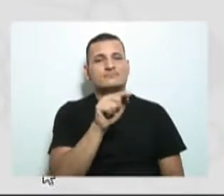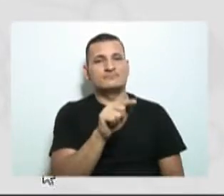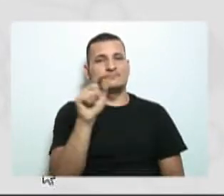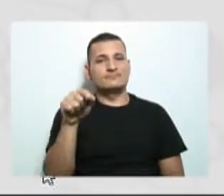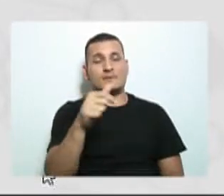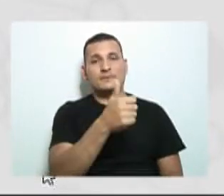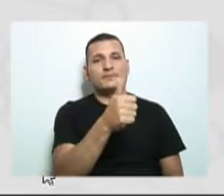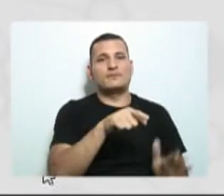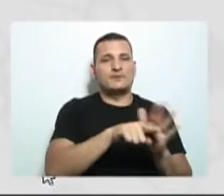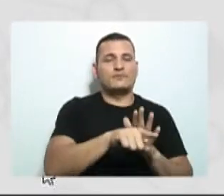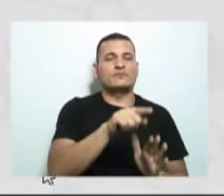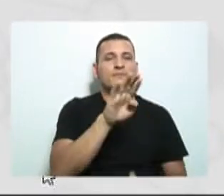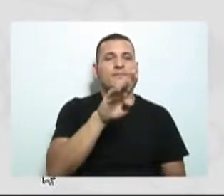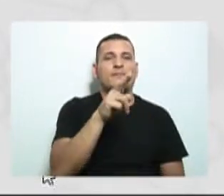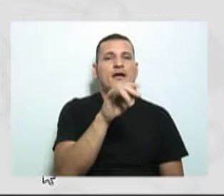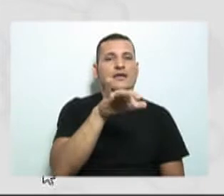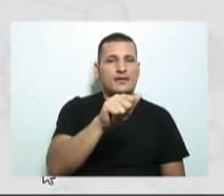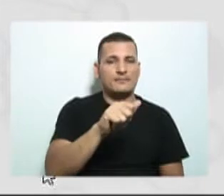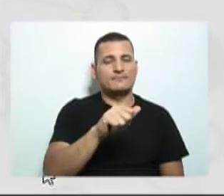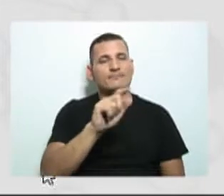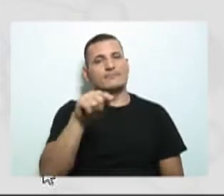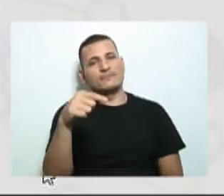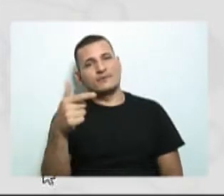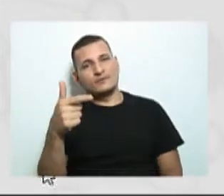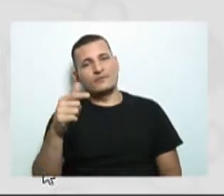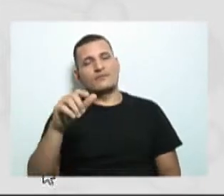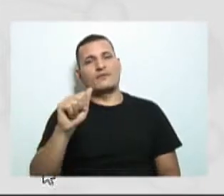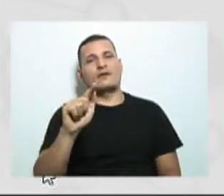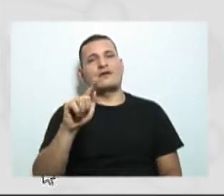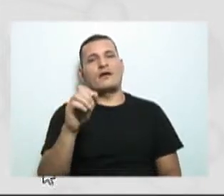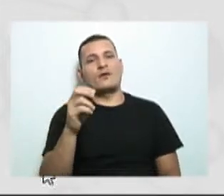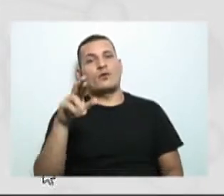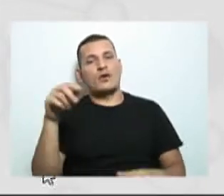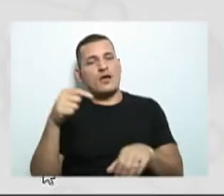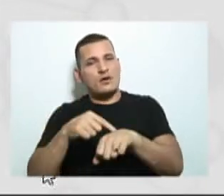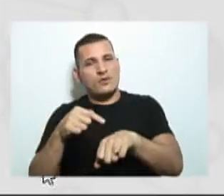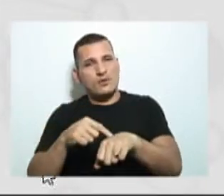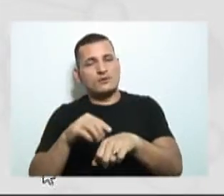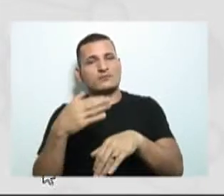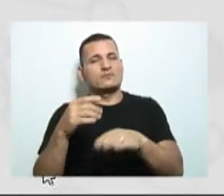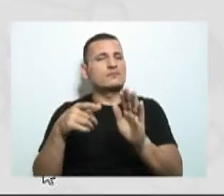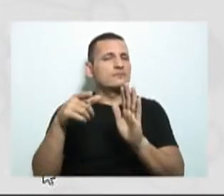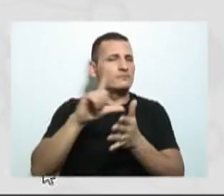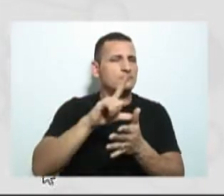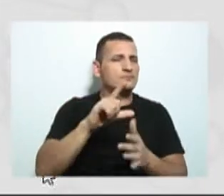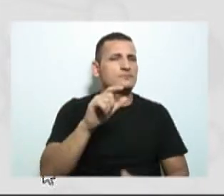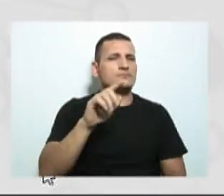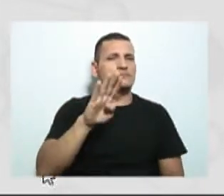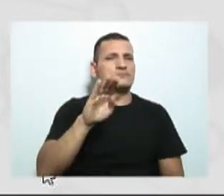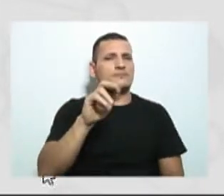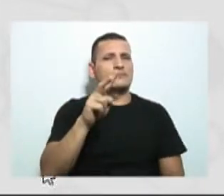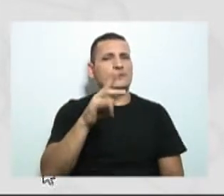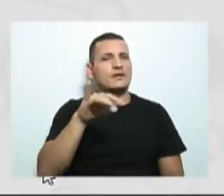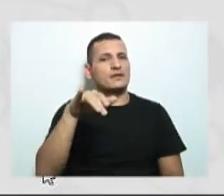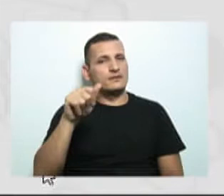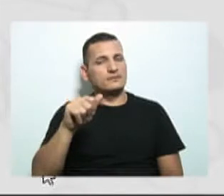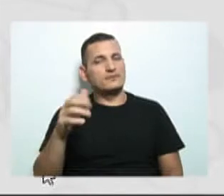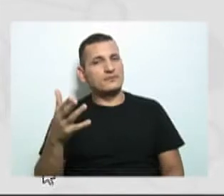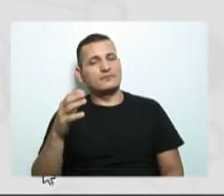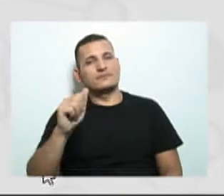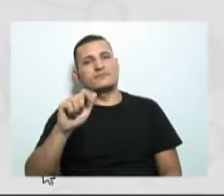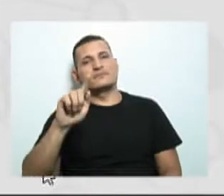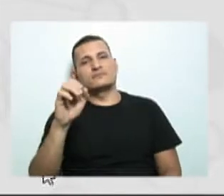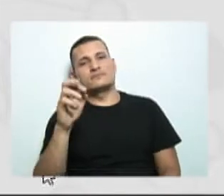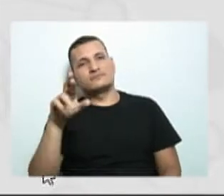relacionada à Bahia, a segunda pergunta é relacionada a agora. Então, como soletrava Bahia antigamente? Bahia. E agora? Agora. Beleza?